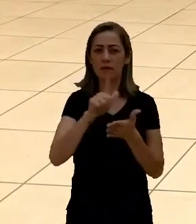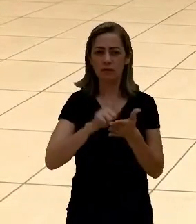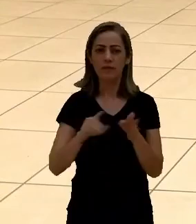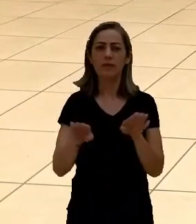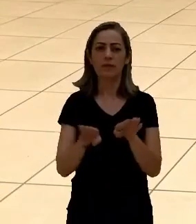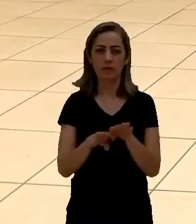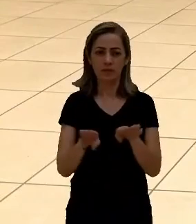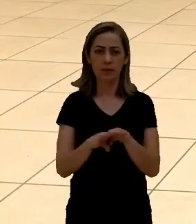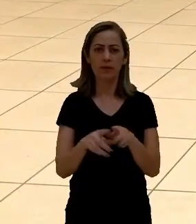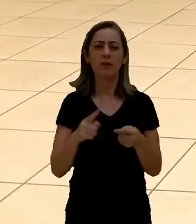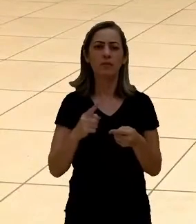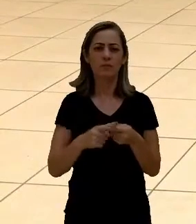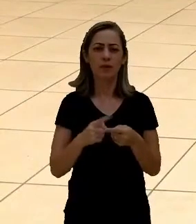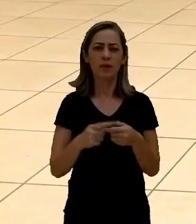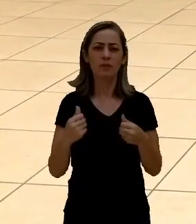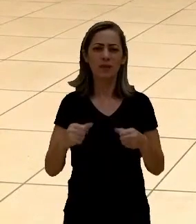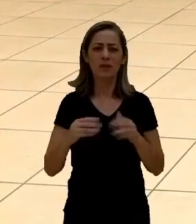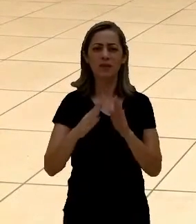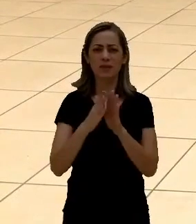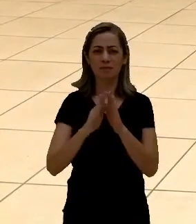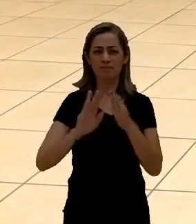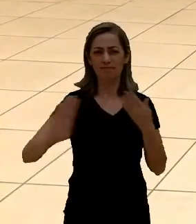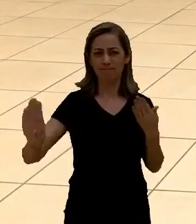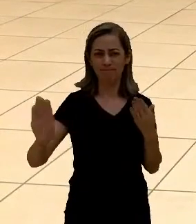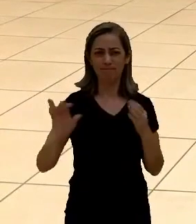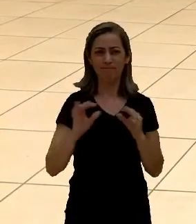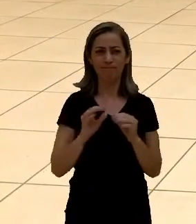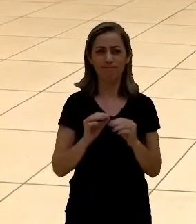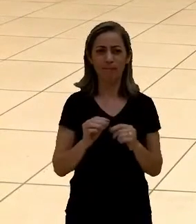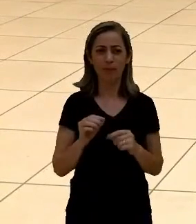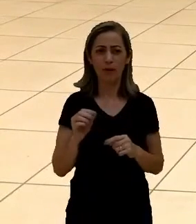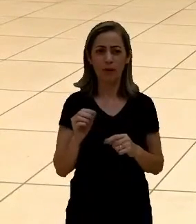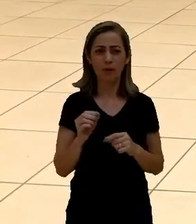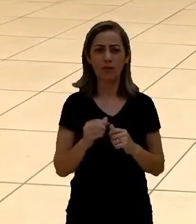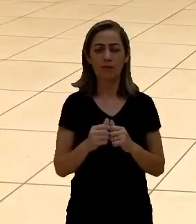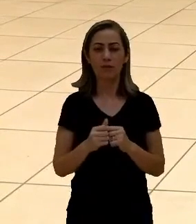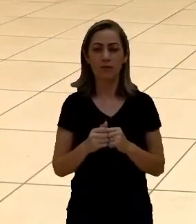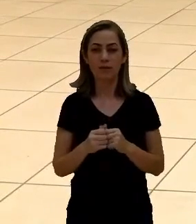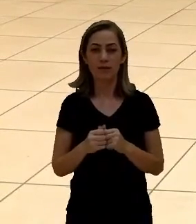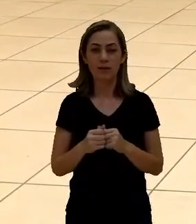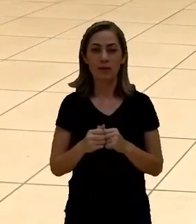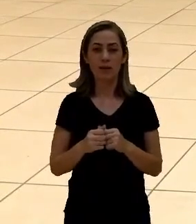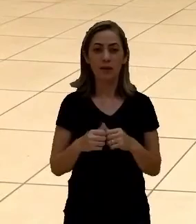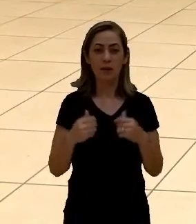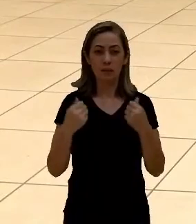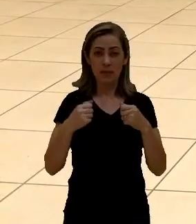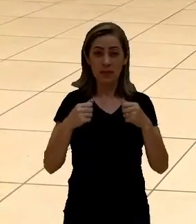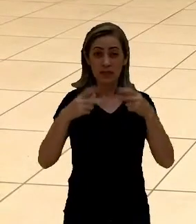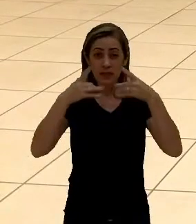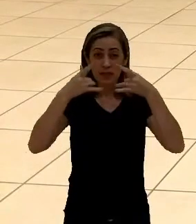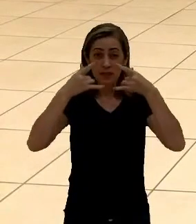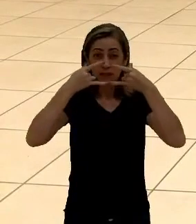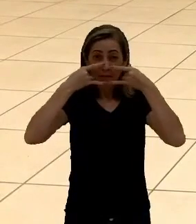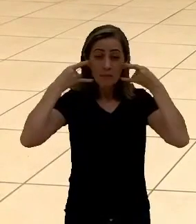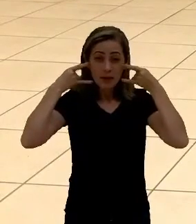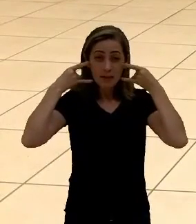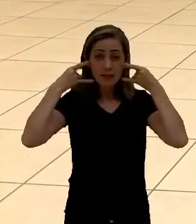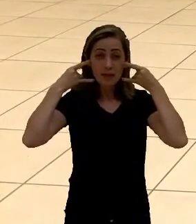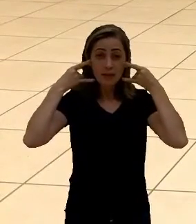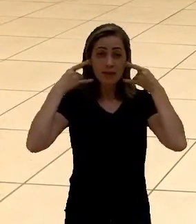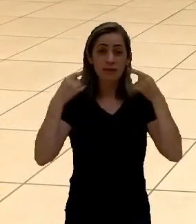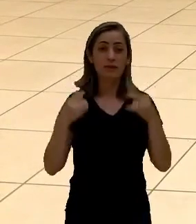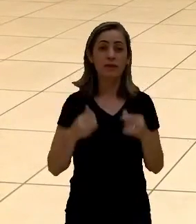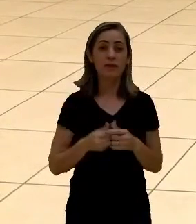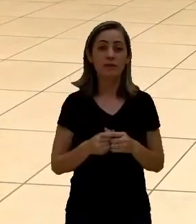preciso manter 1,5 m no mínimo de distância eh manter as máscaras eh devidamente colocadas